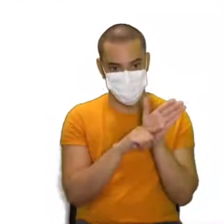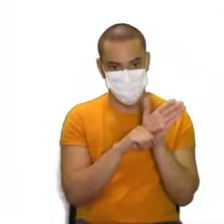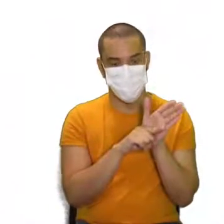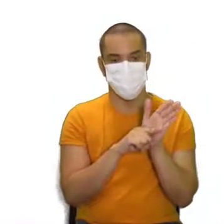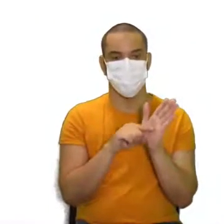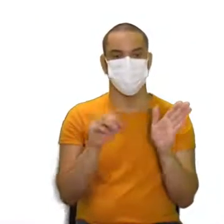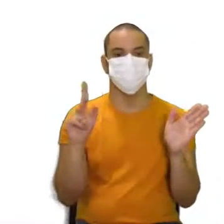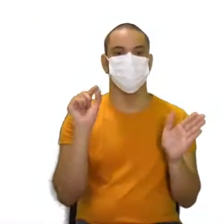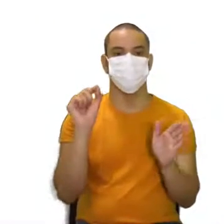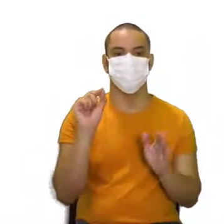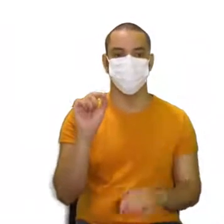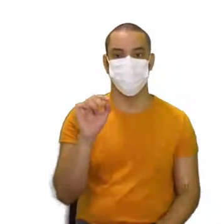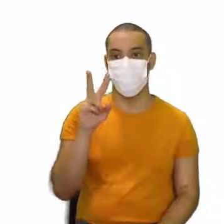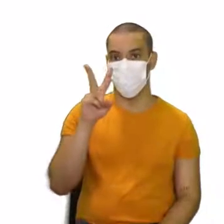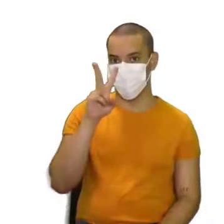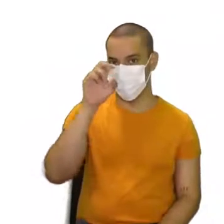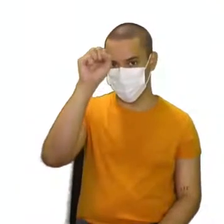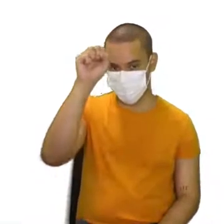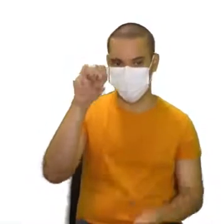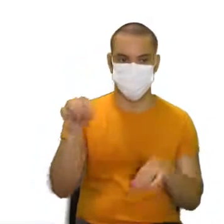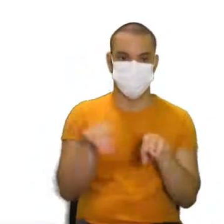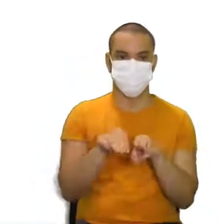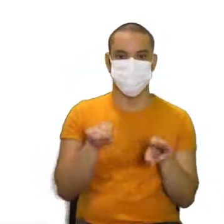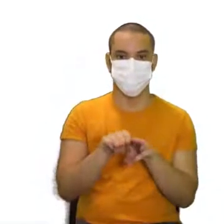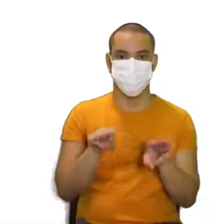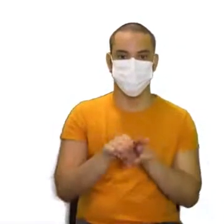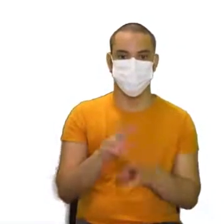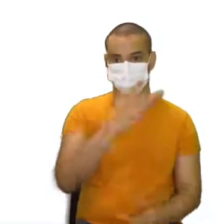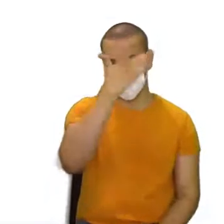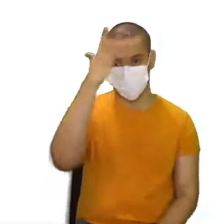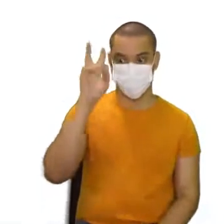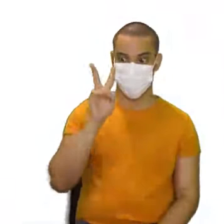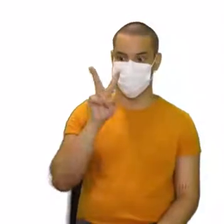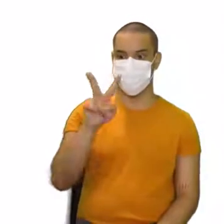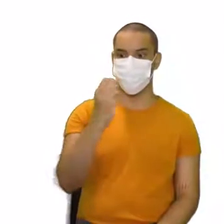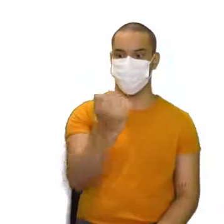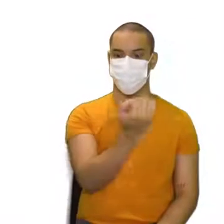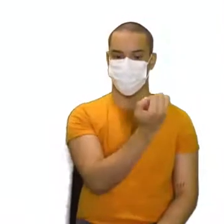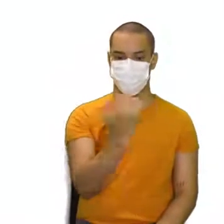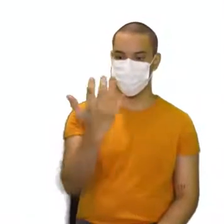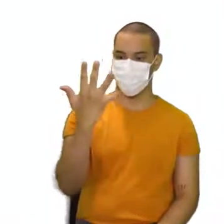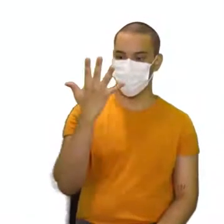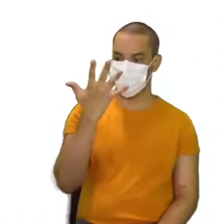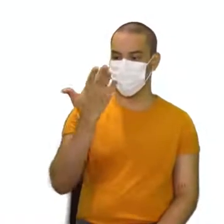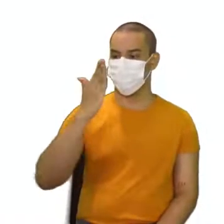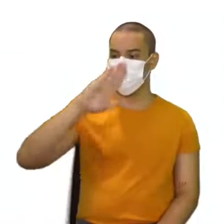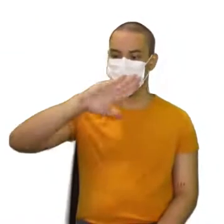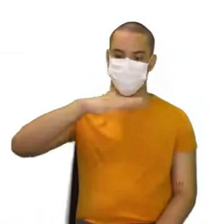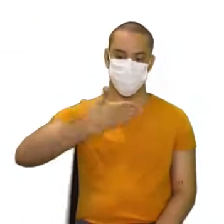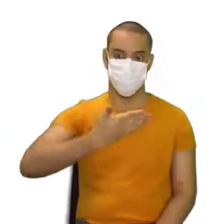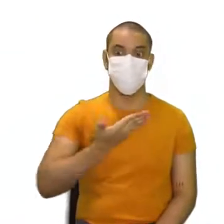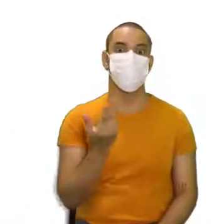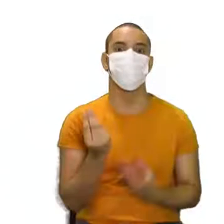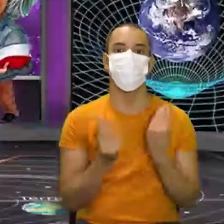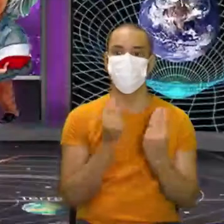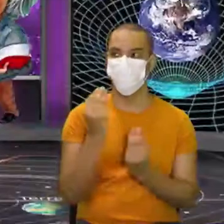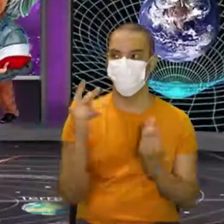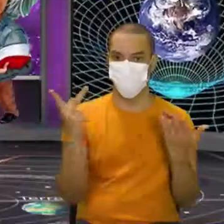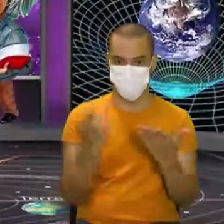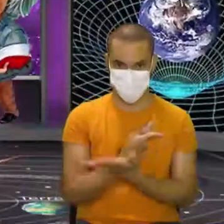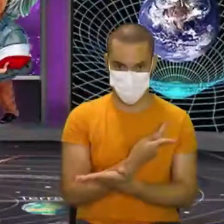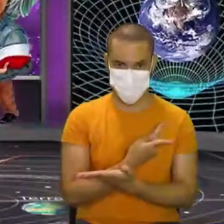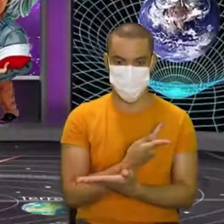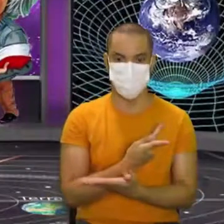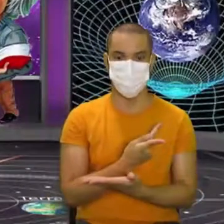magnética e orientada do Observador para o plano certo Então olha só o que que acontece é